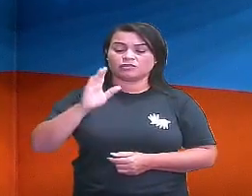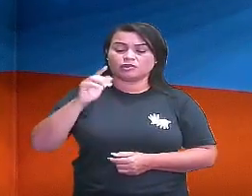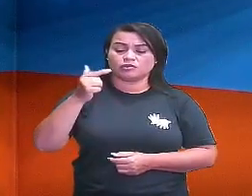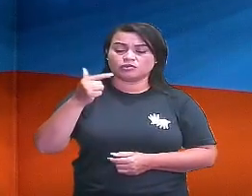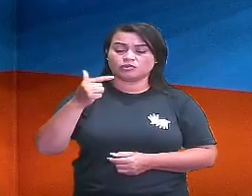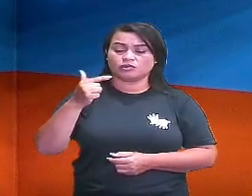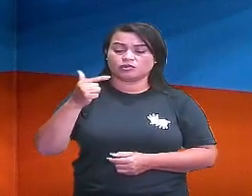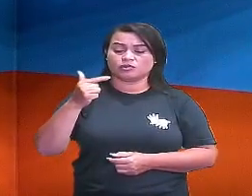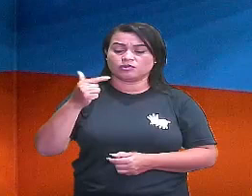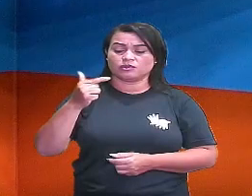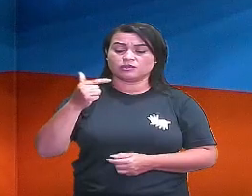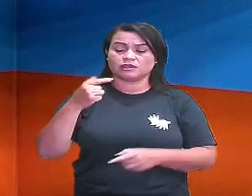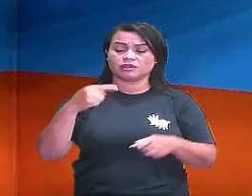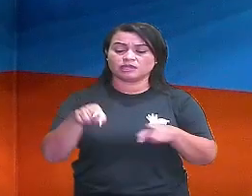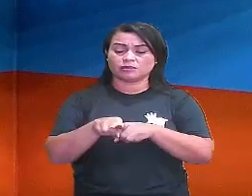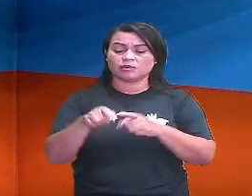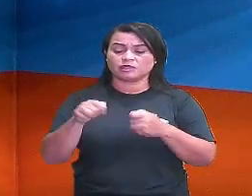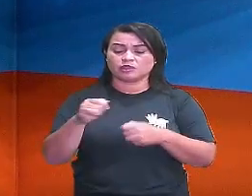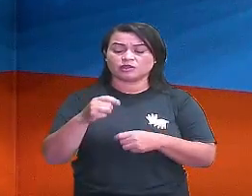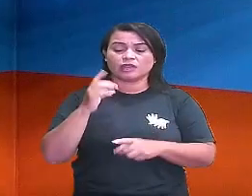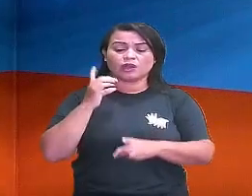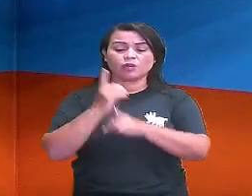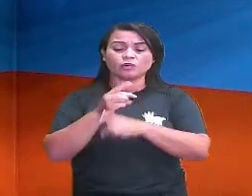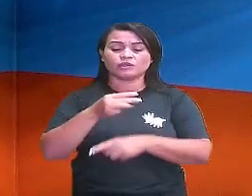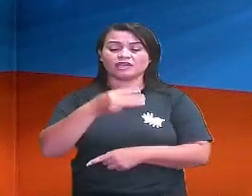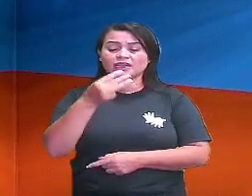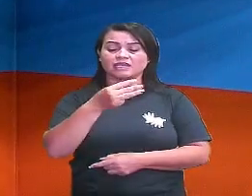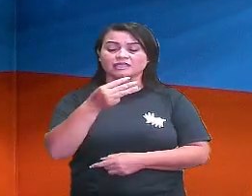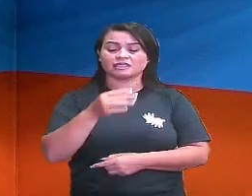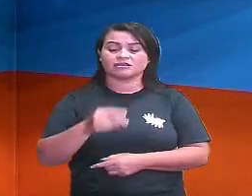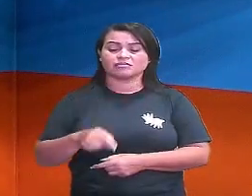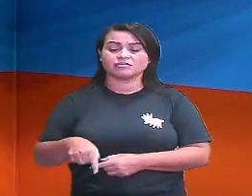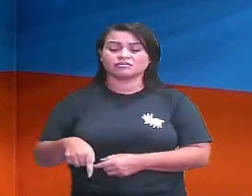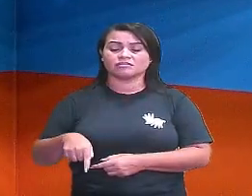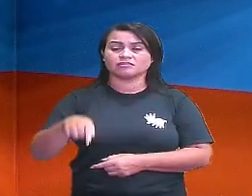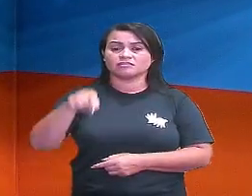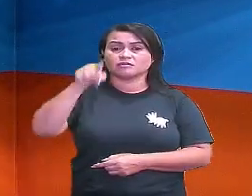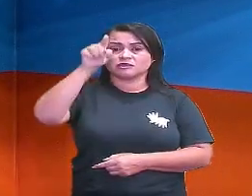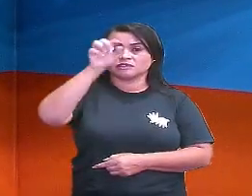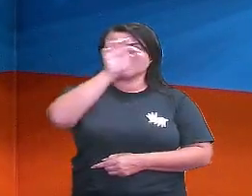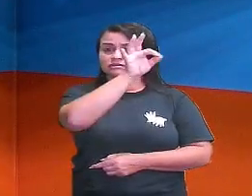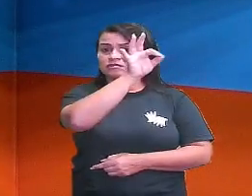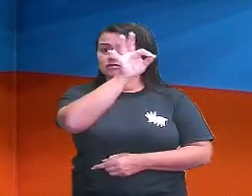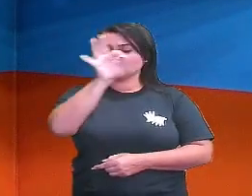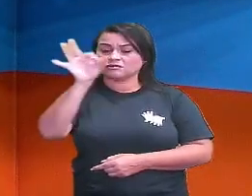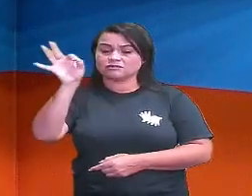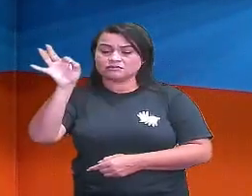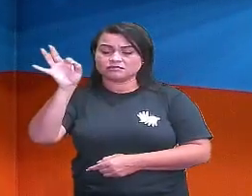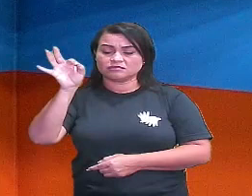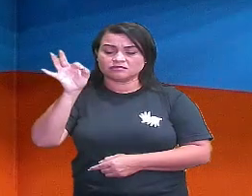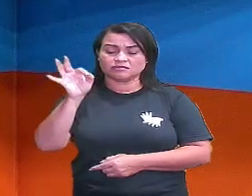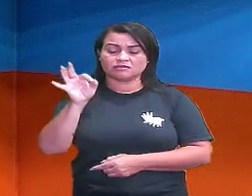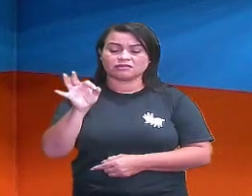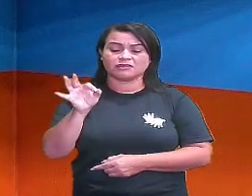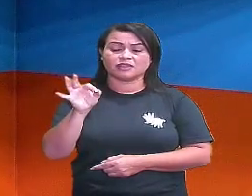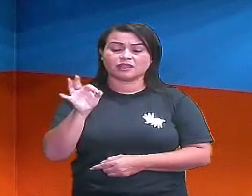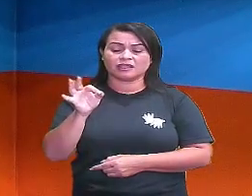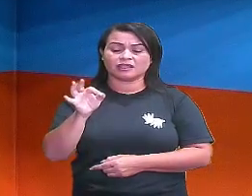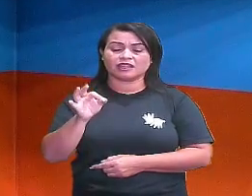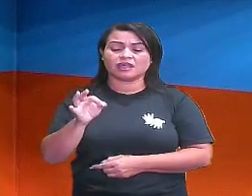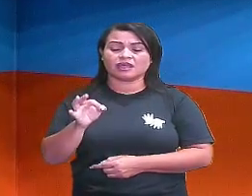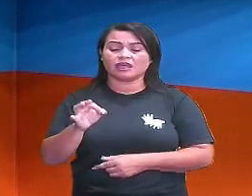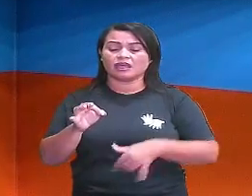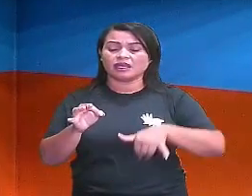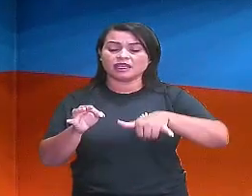E eu tenho que encontrar também o número 3 lá em y. Então, eu vou fazer a mesma coisa, uma reta perpendicular ao